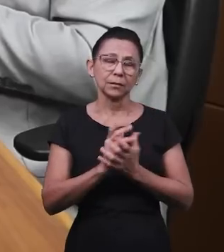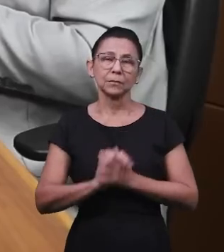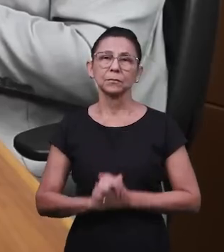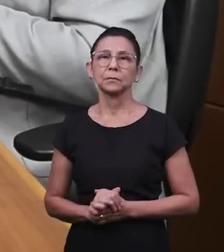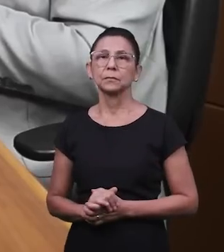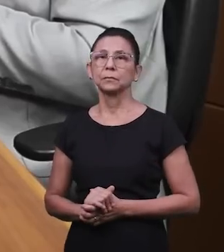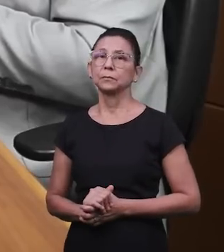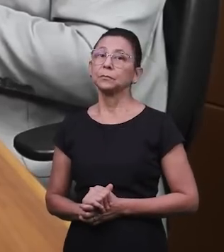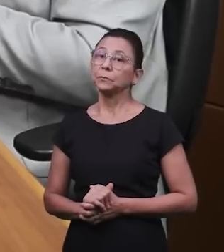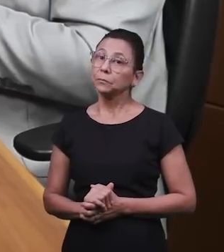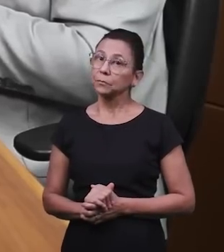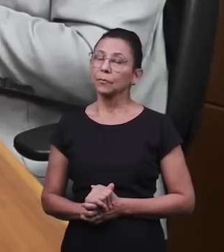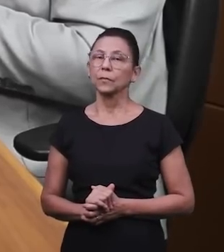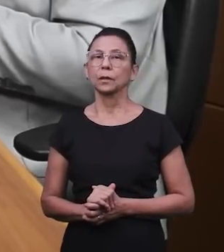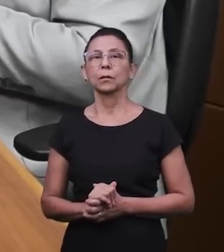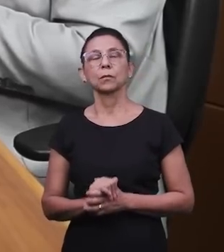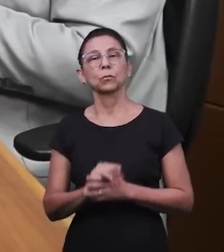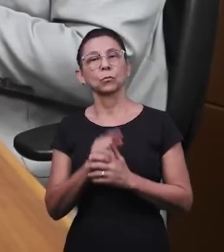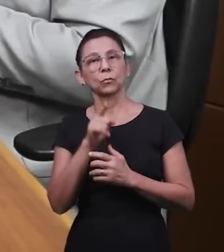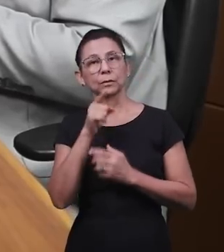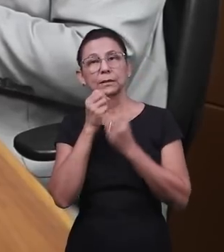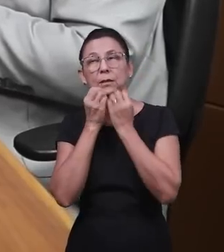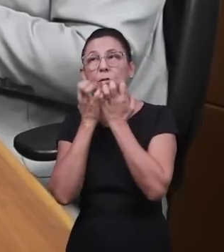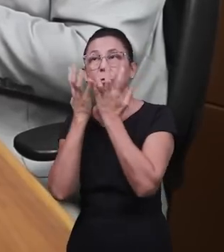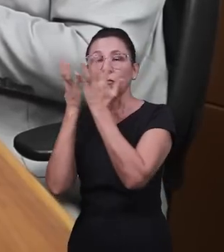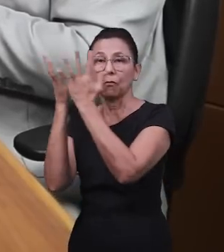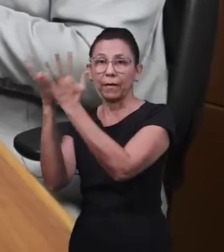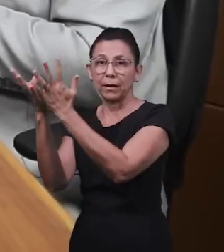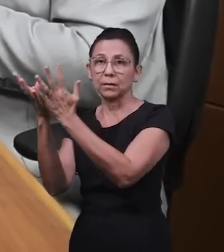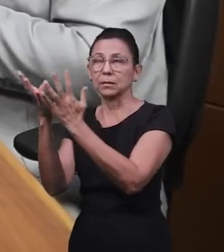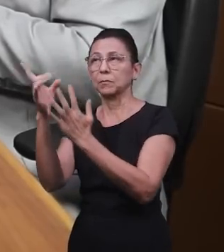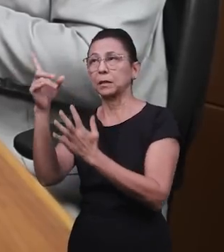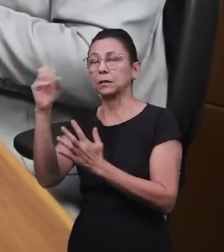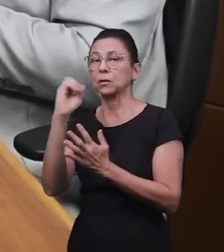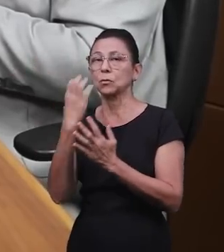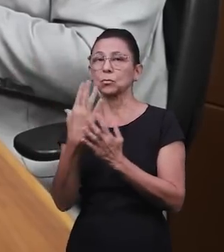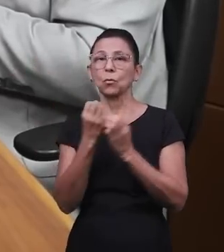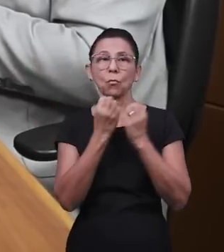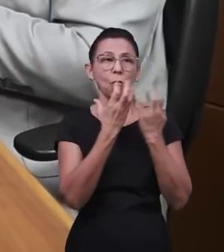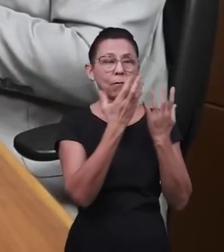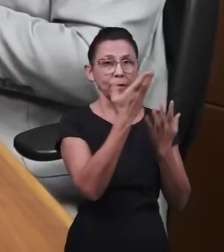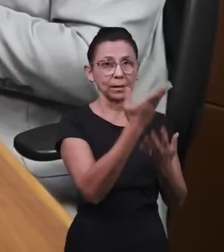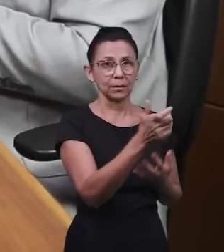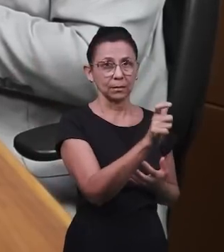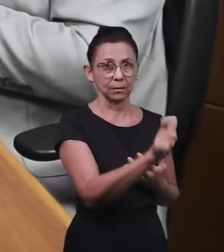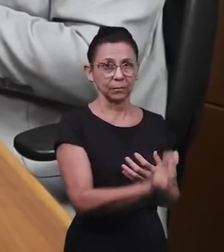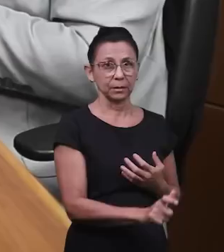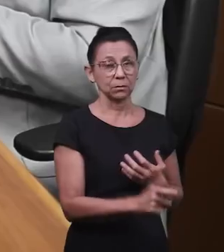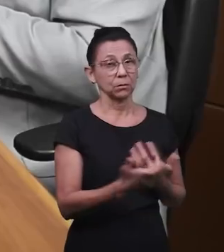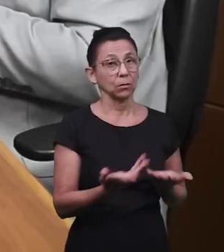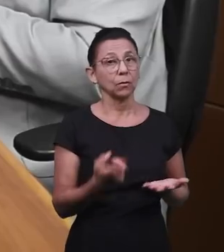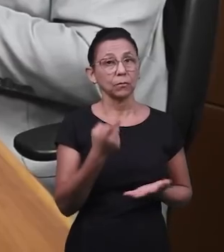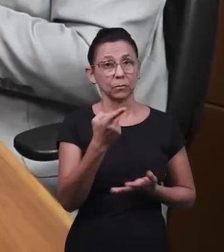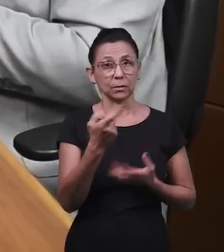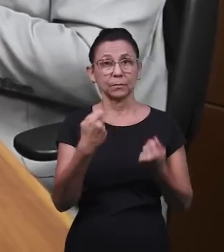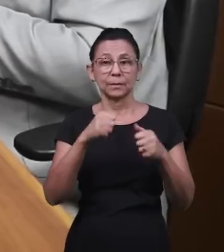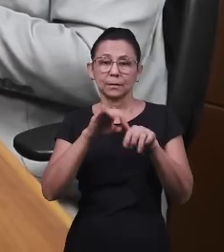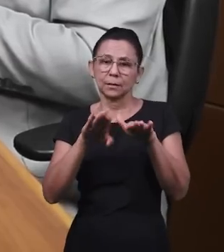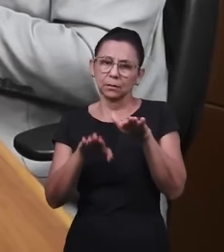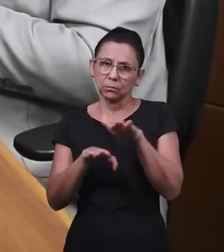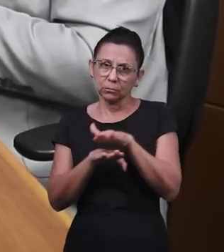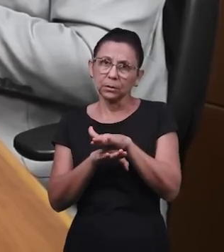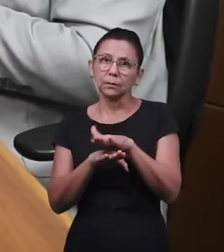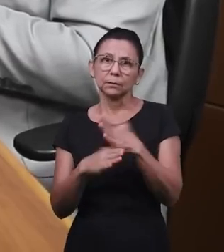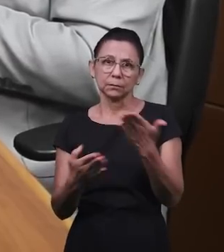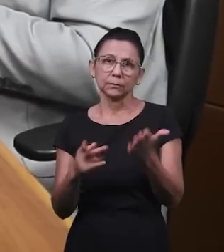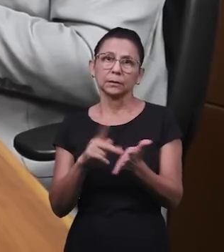é um ato humilhante, né? Porque você confessar, seja para Deus ou para alguém, ó, eu confesso que eu errei com você, é um ato humilhante, mas um ato necessário na